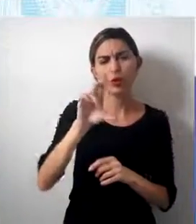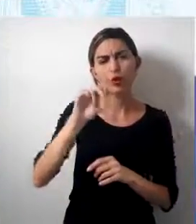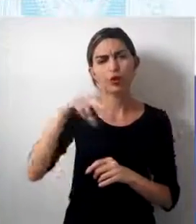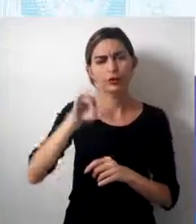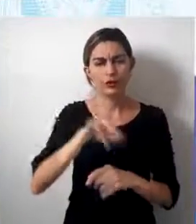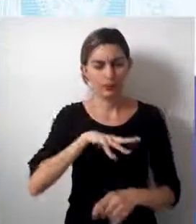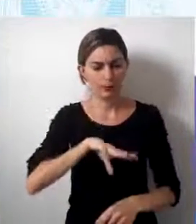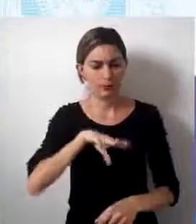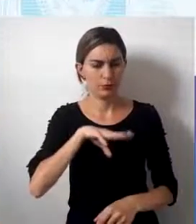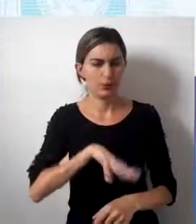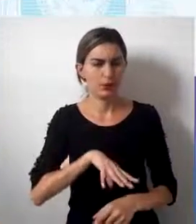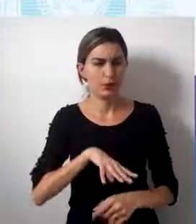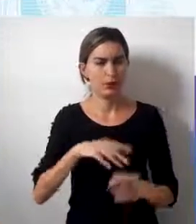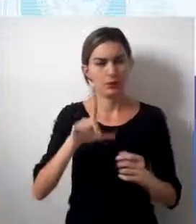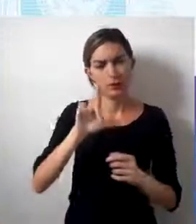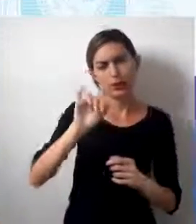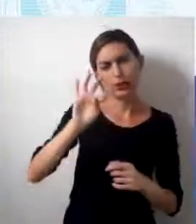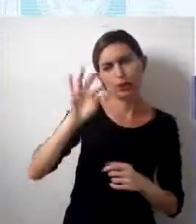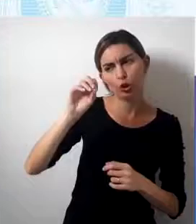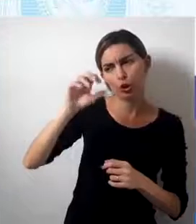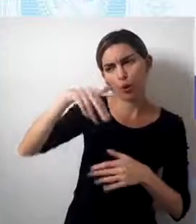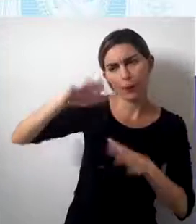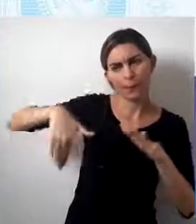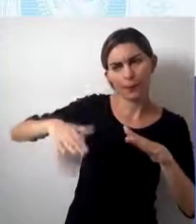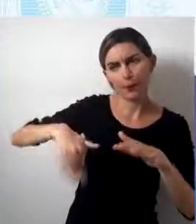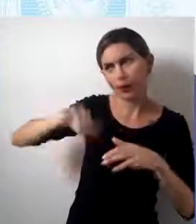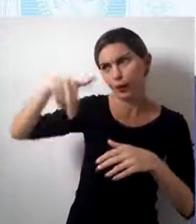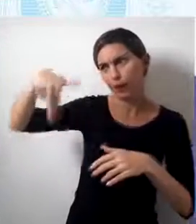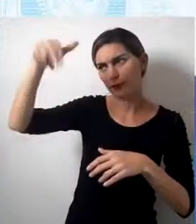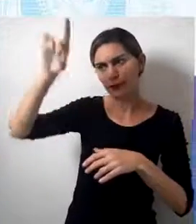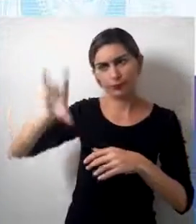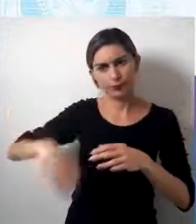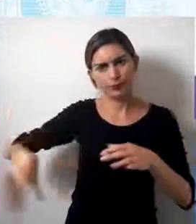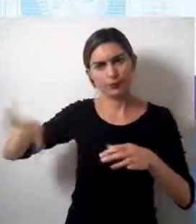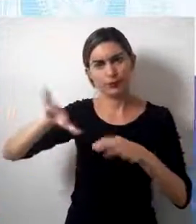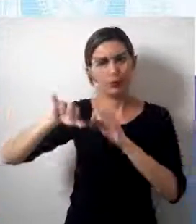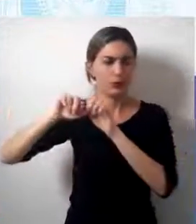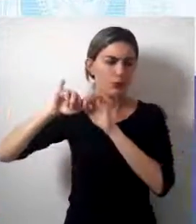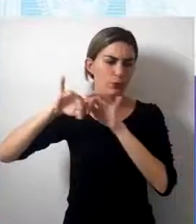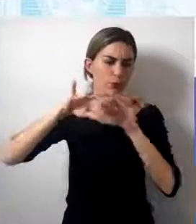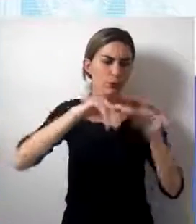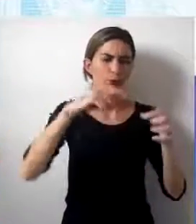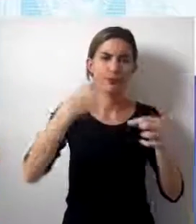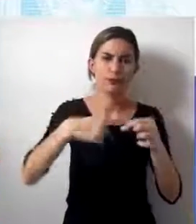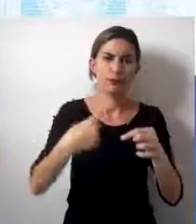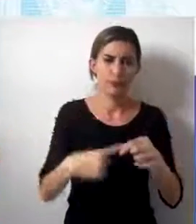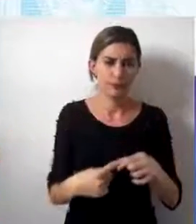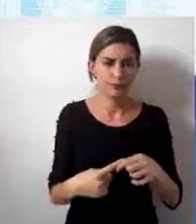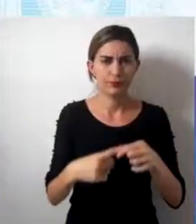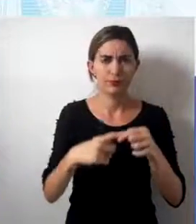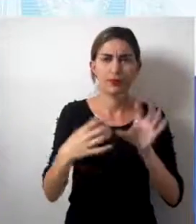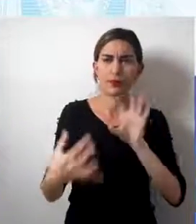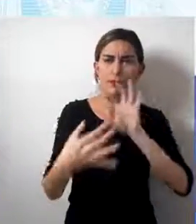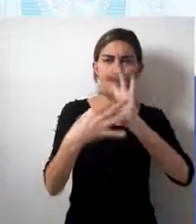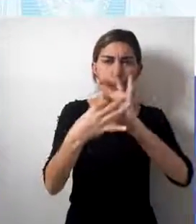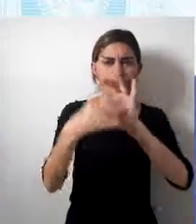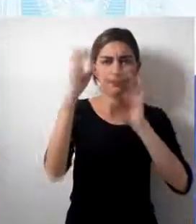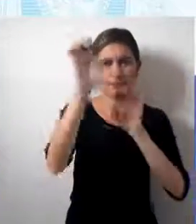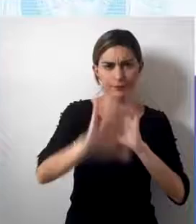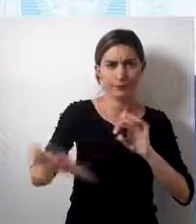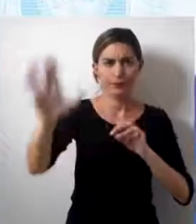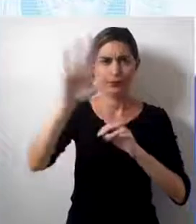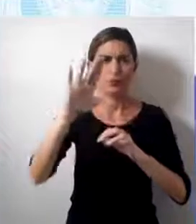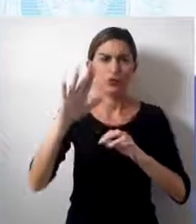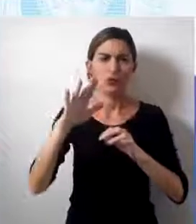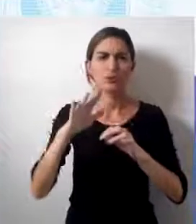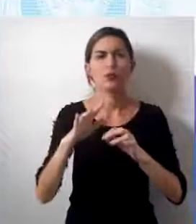colonização portuguesa se deu do litoral para o interior. O litoral, como um elo de ligação com a Europa, a produção